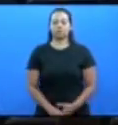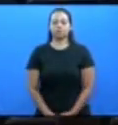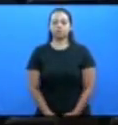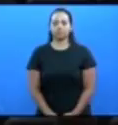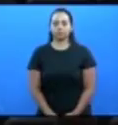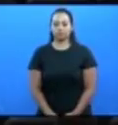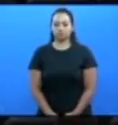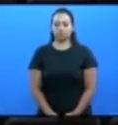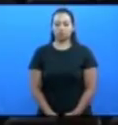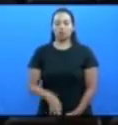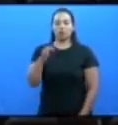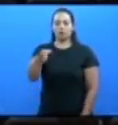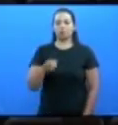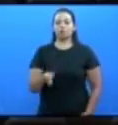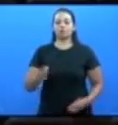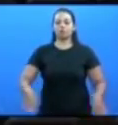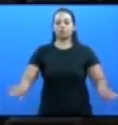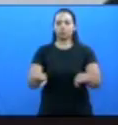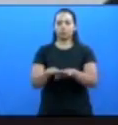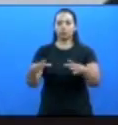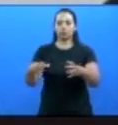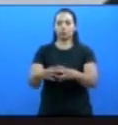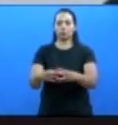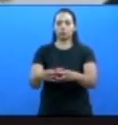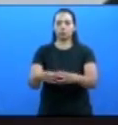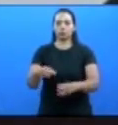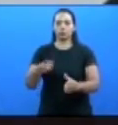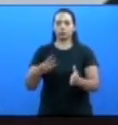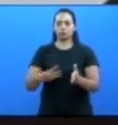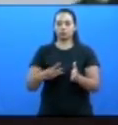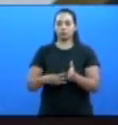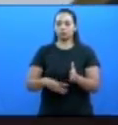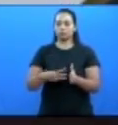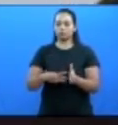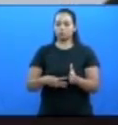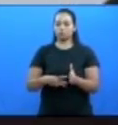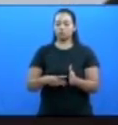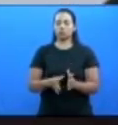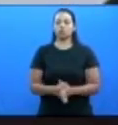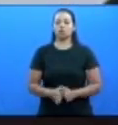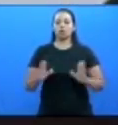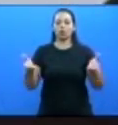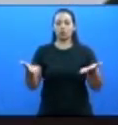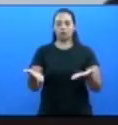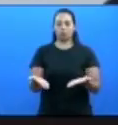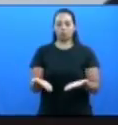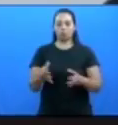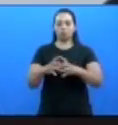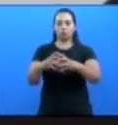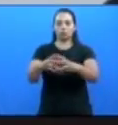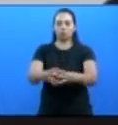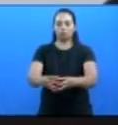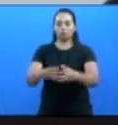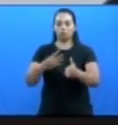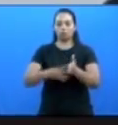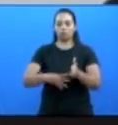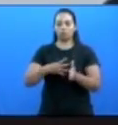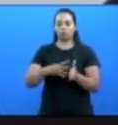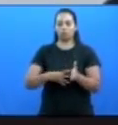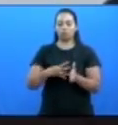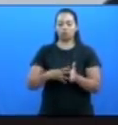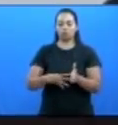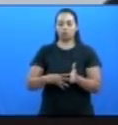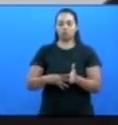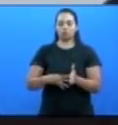Portanto, aprovado também o grupo número 3. Passamos agora ao grupo 4, emendas